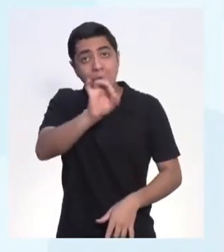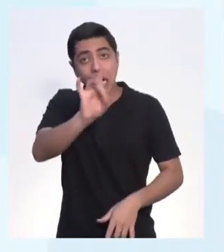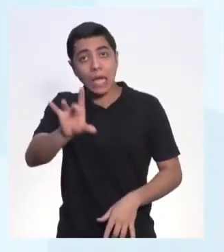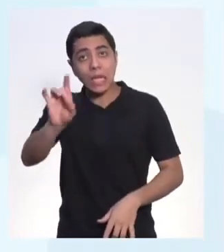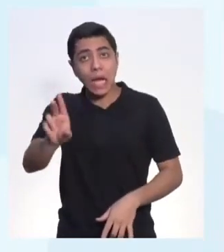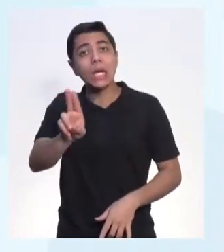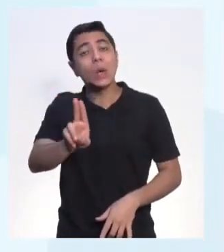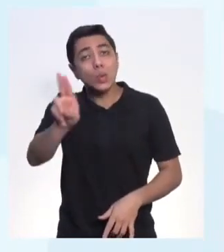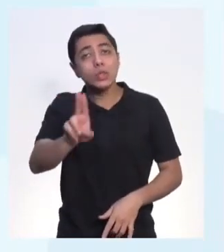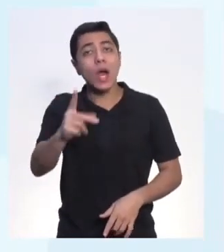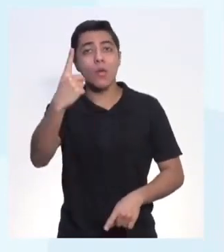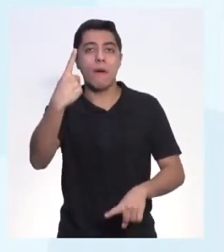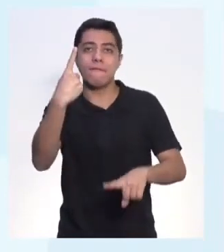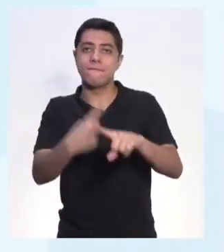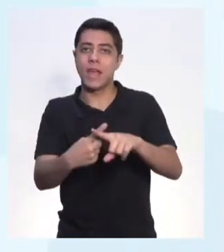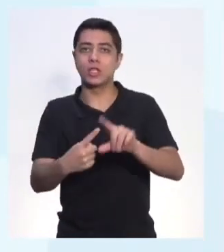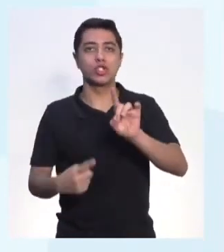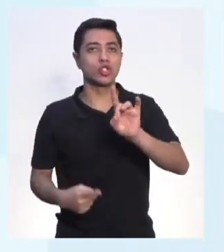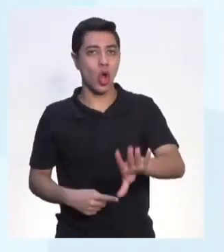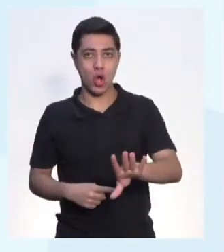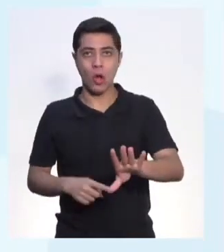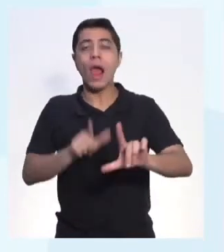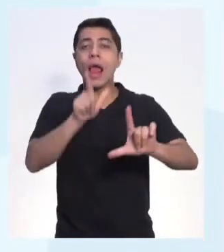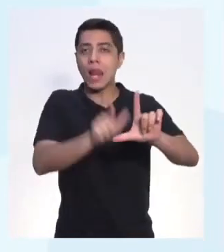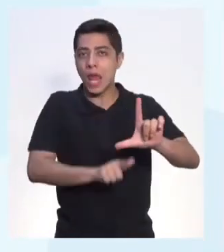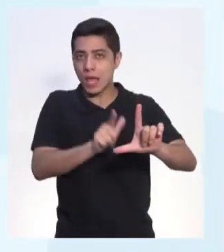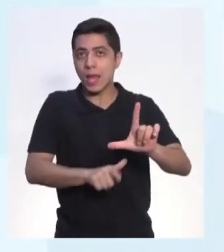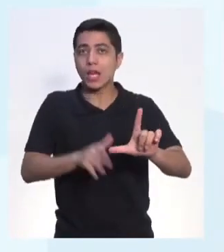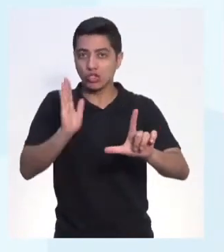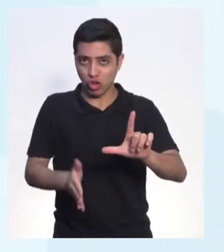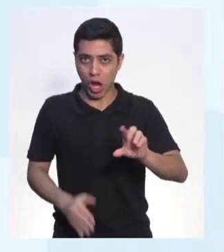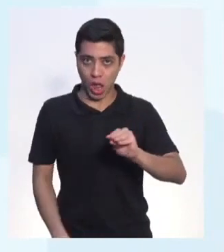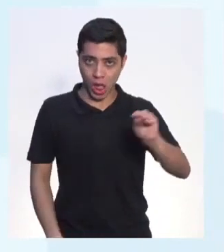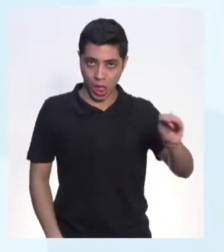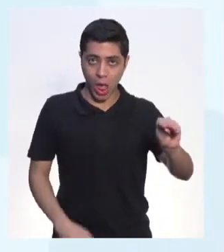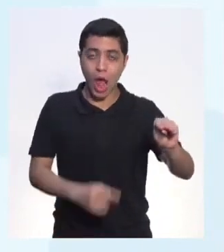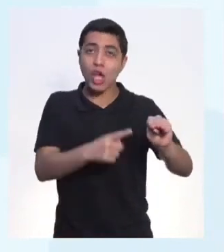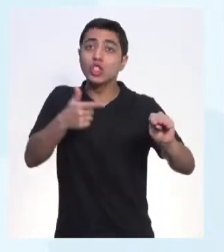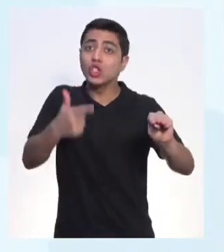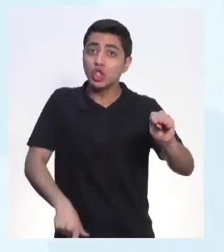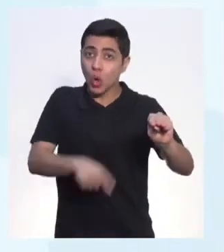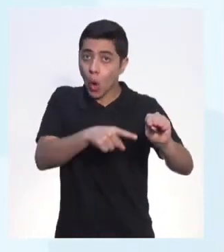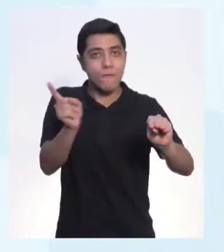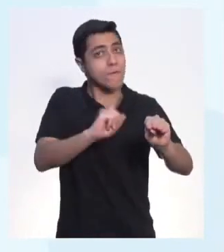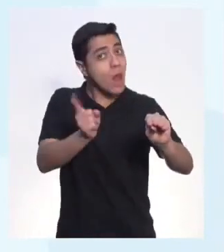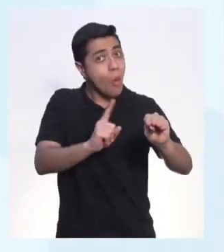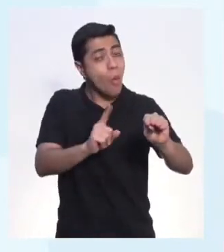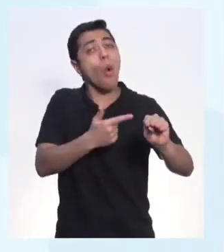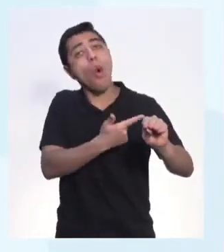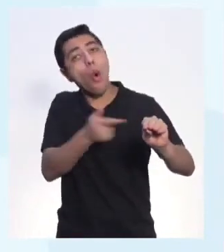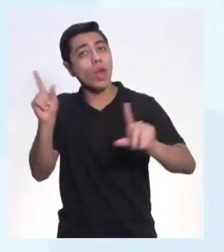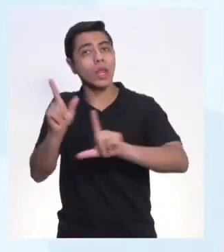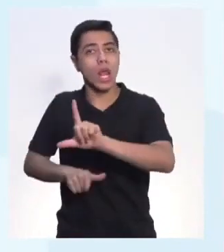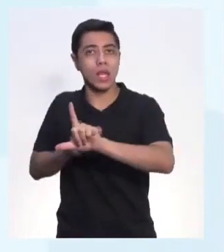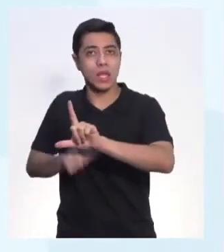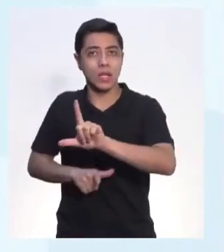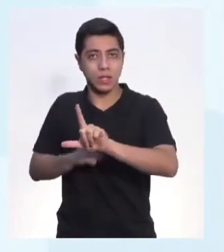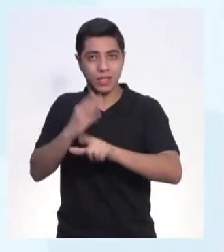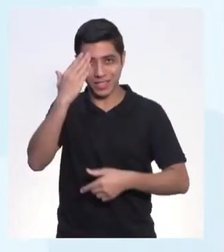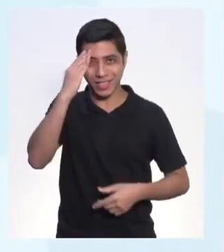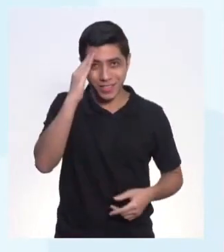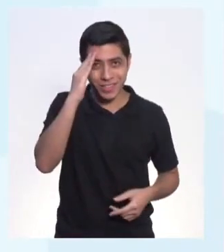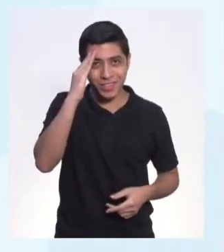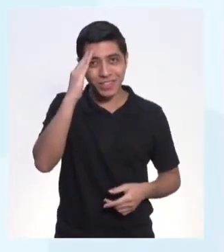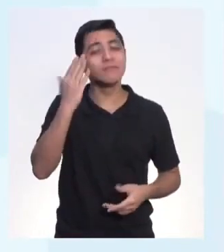há repetição de letras, deve-se seguir o mesmo pensamento quando resolvemos problemas